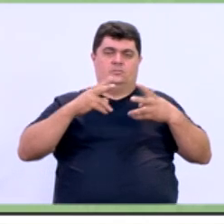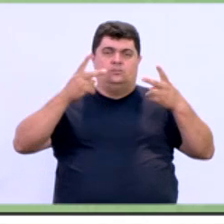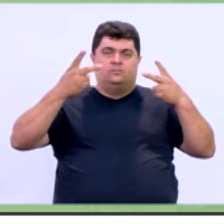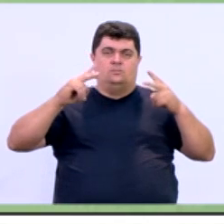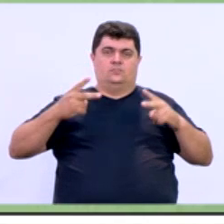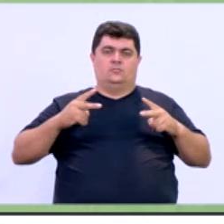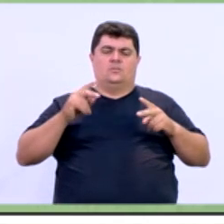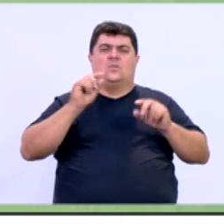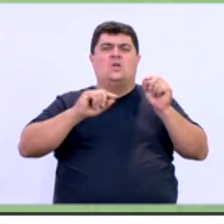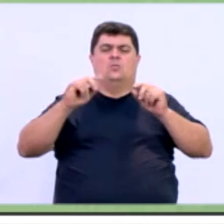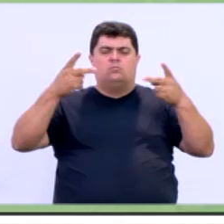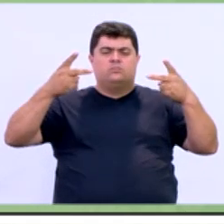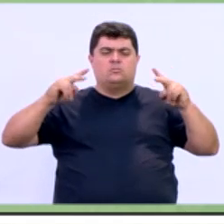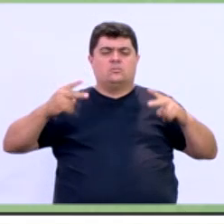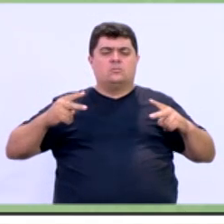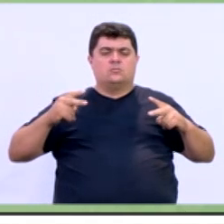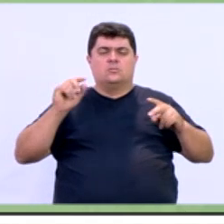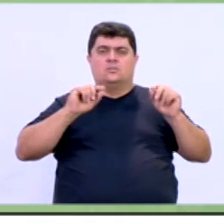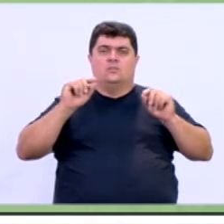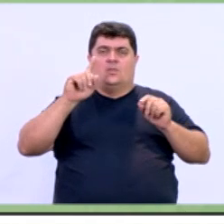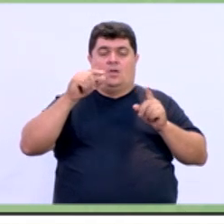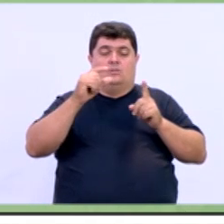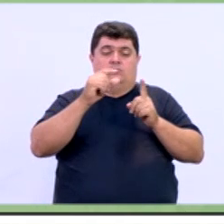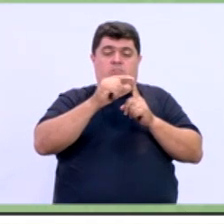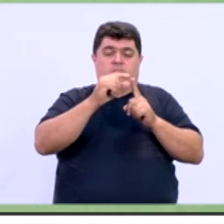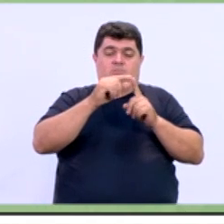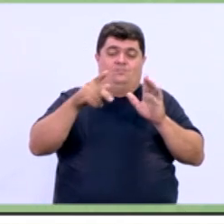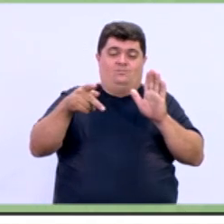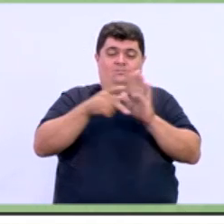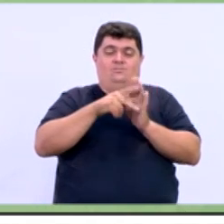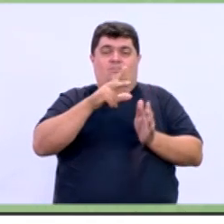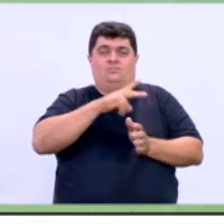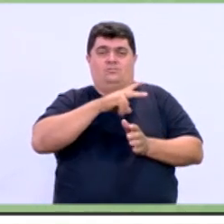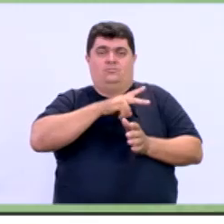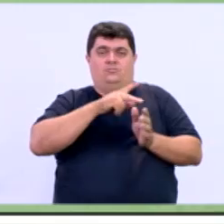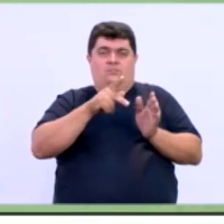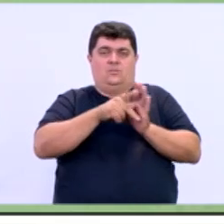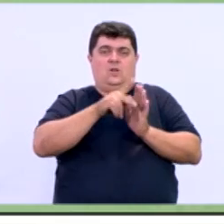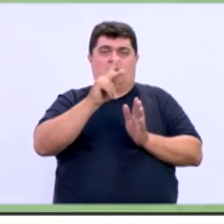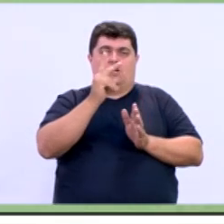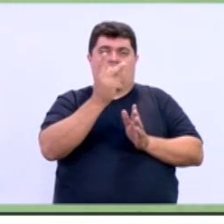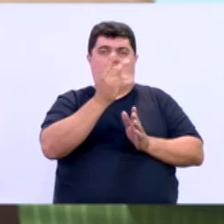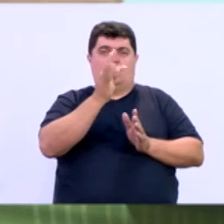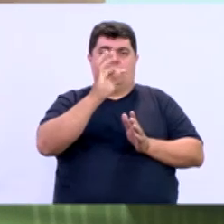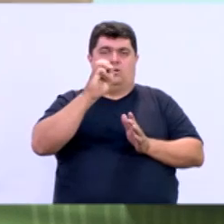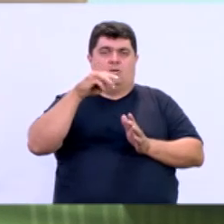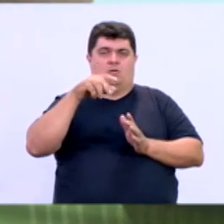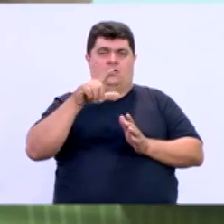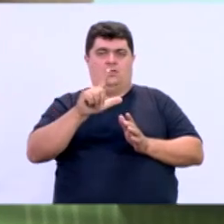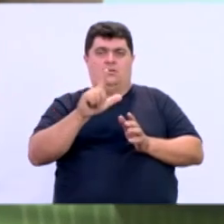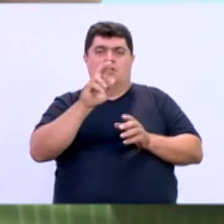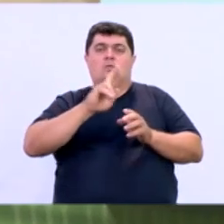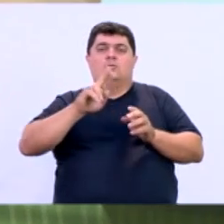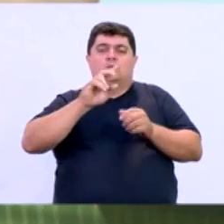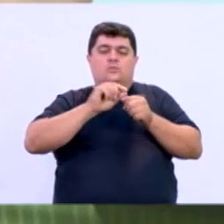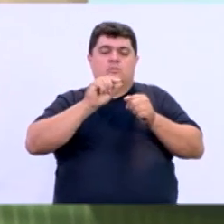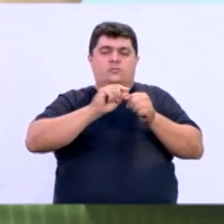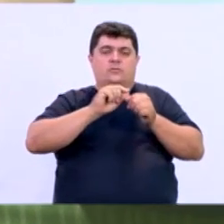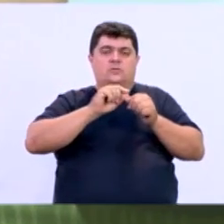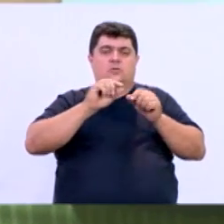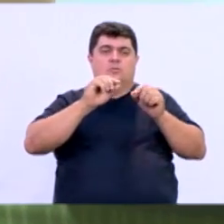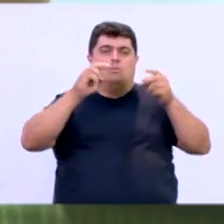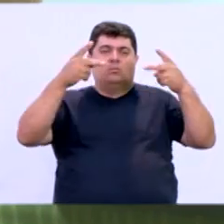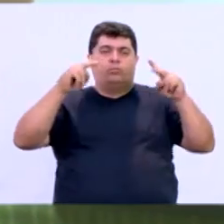O que são tags? São palavras reservadas do HTML que eu utilizo para fazer a marcação de